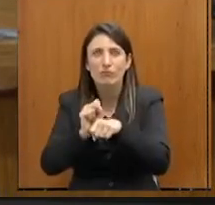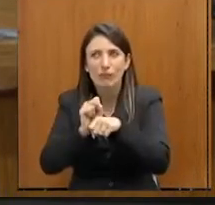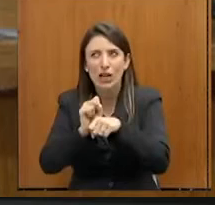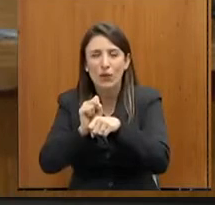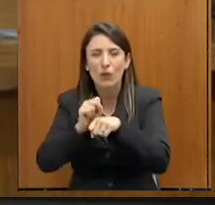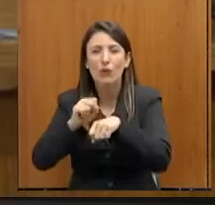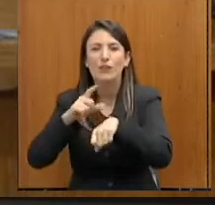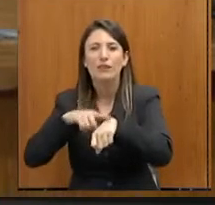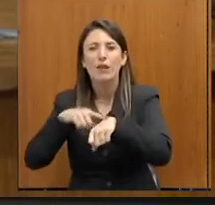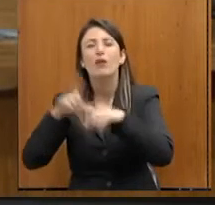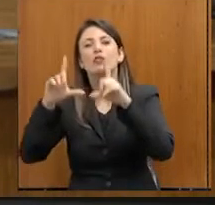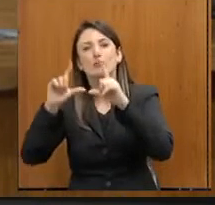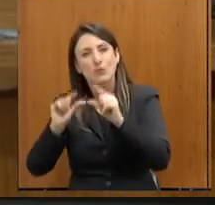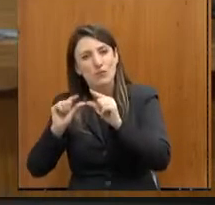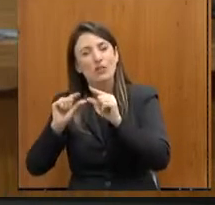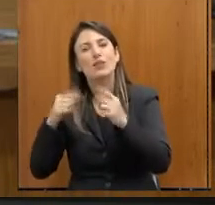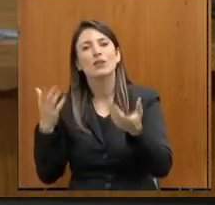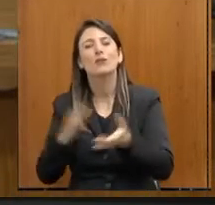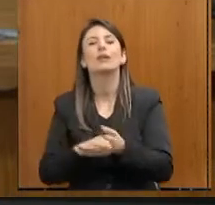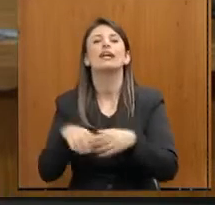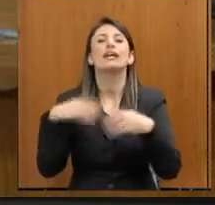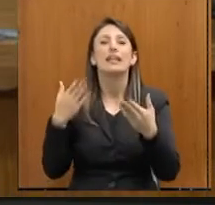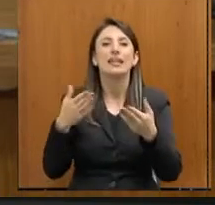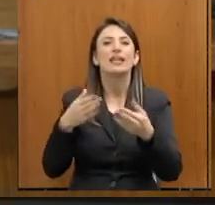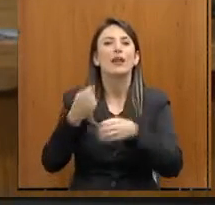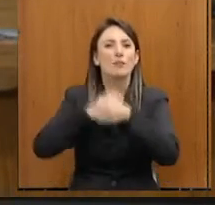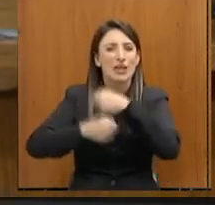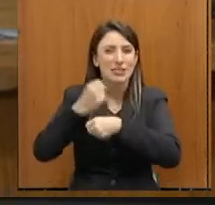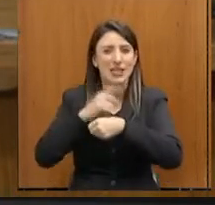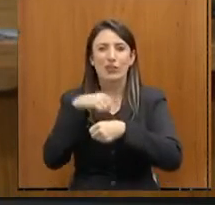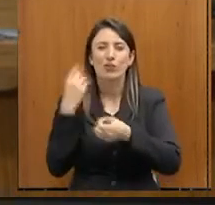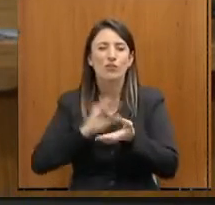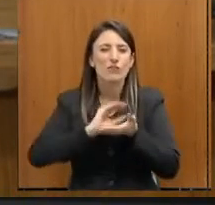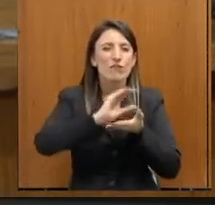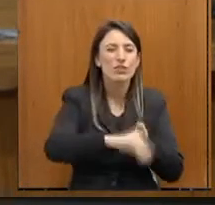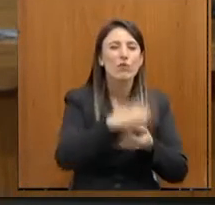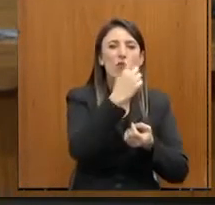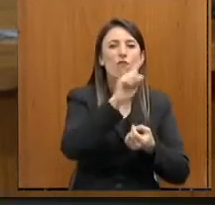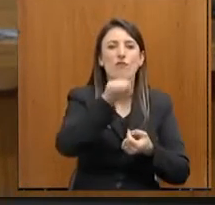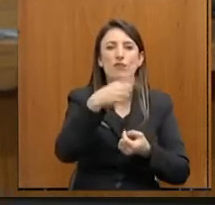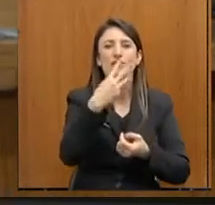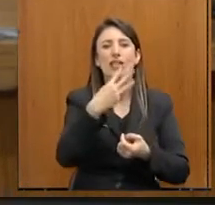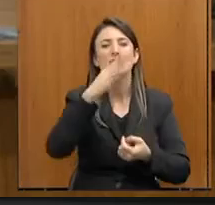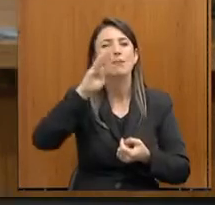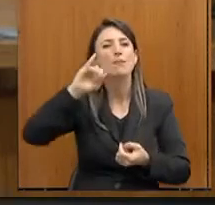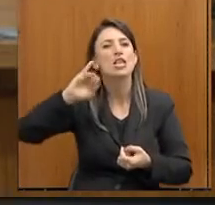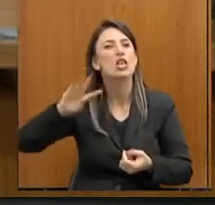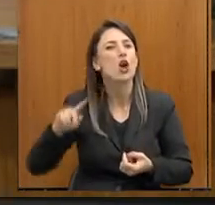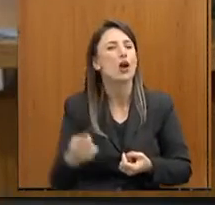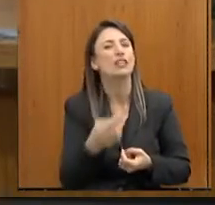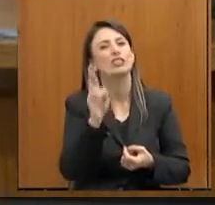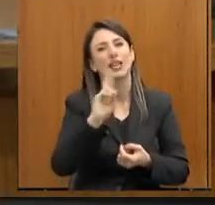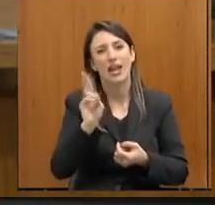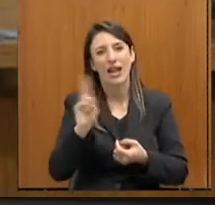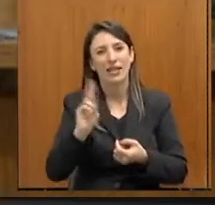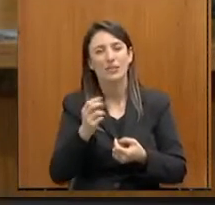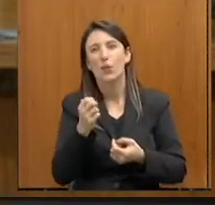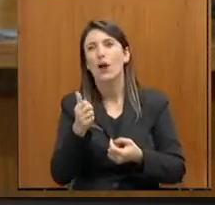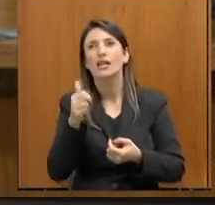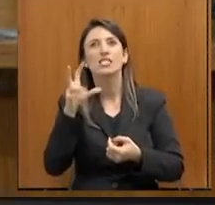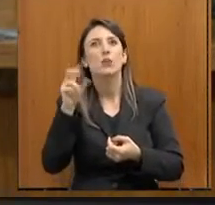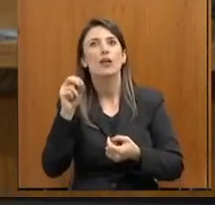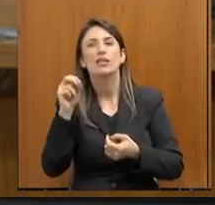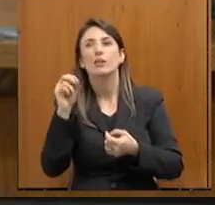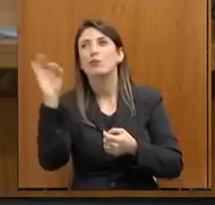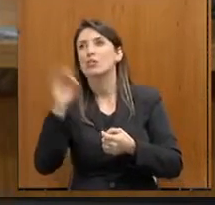o ano passado nós investimos 1,3 bilhão de reais que é quase cinquenta por cento superior ao que se